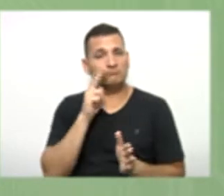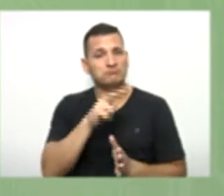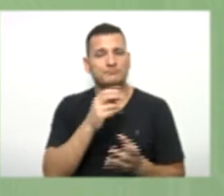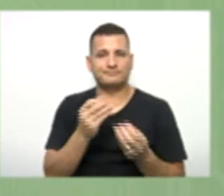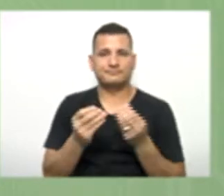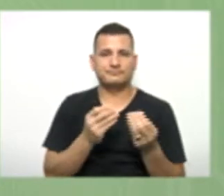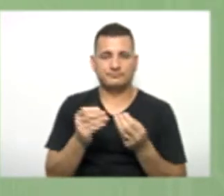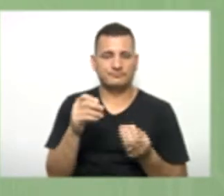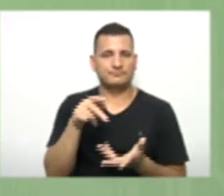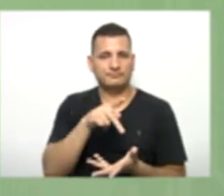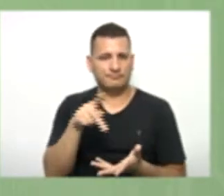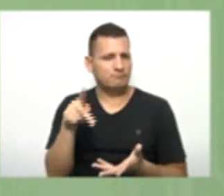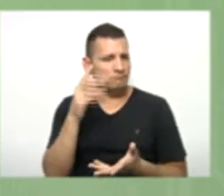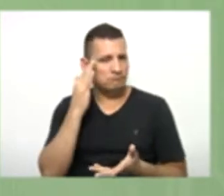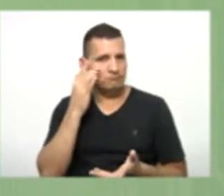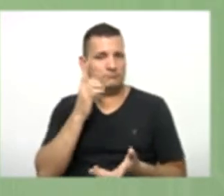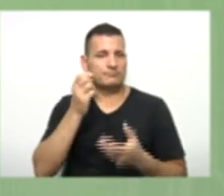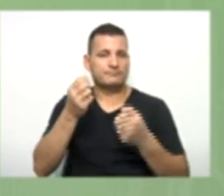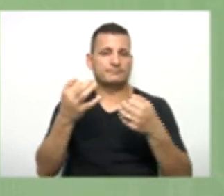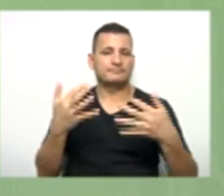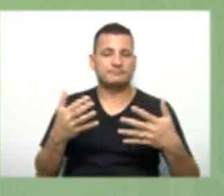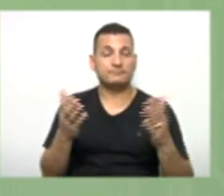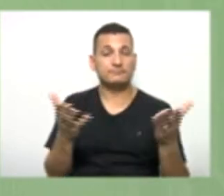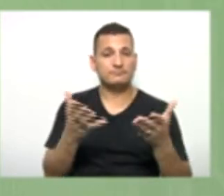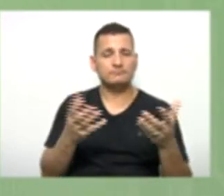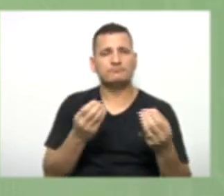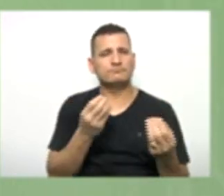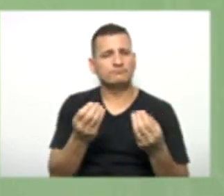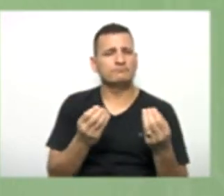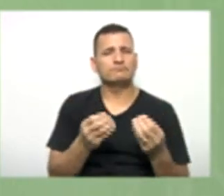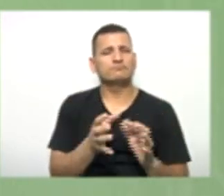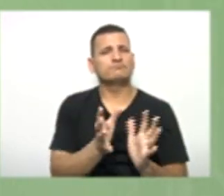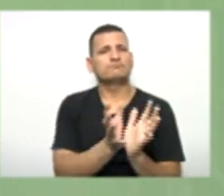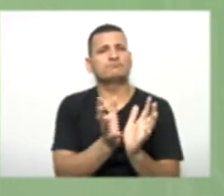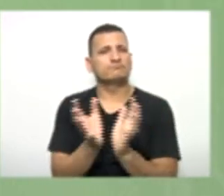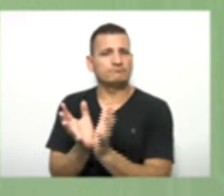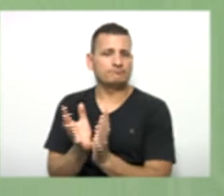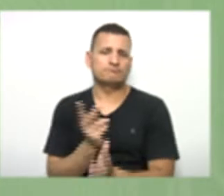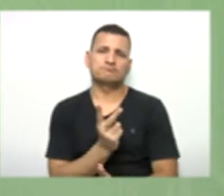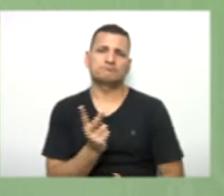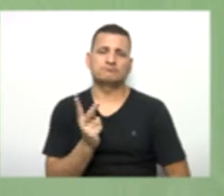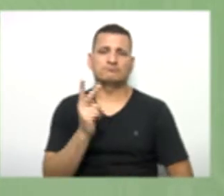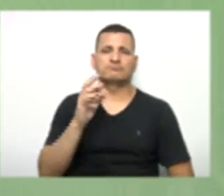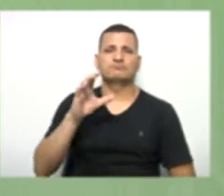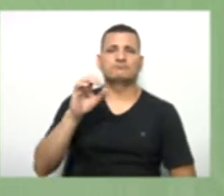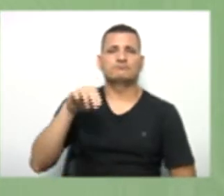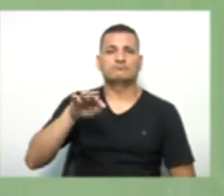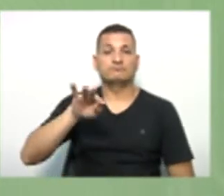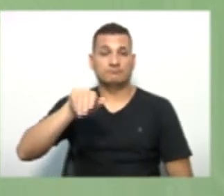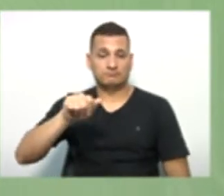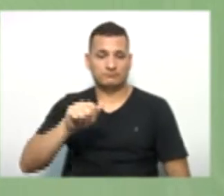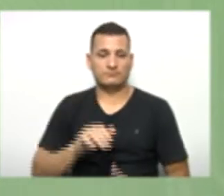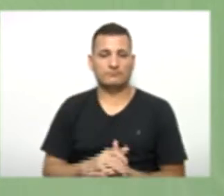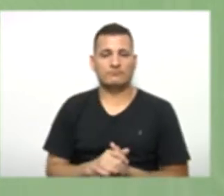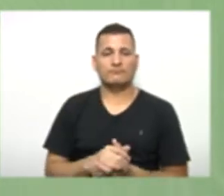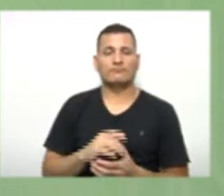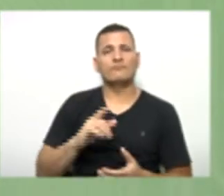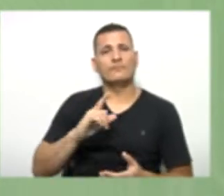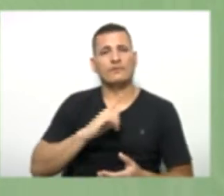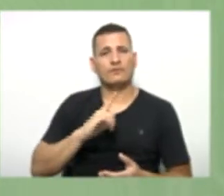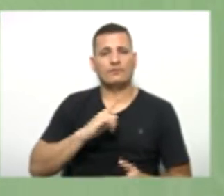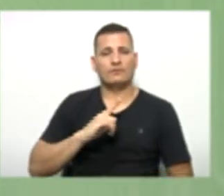Primeiro, agora, nós vamos à classificação dessas contas contábeis. Então, nós temos contas contábeis